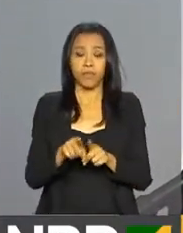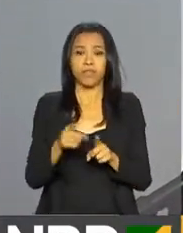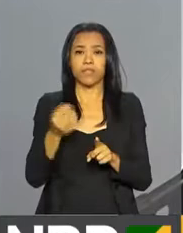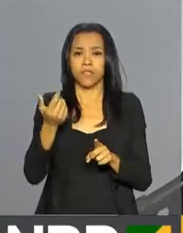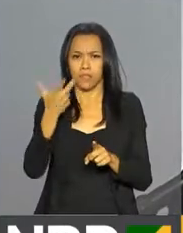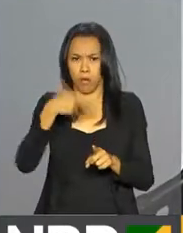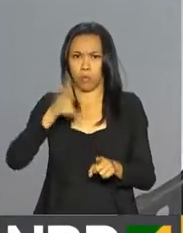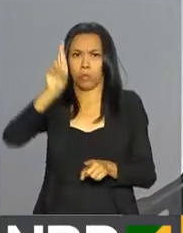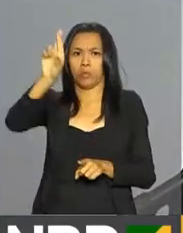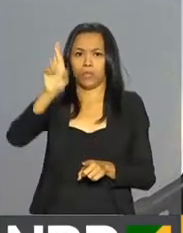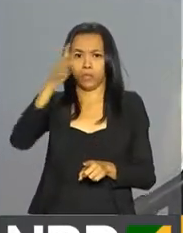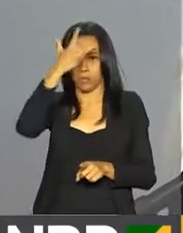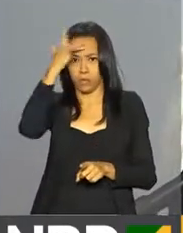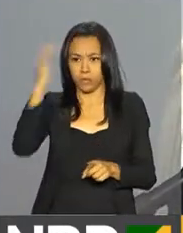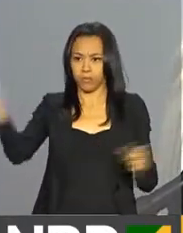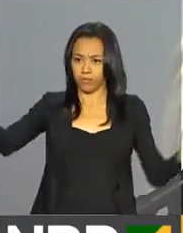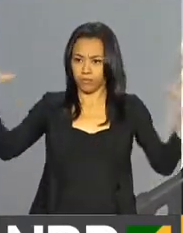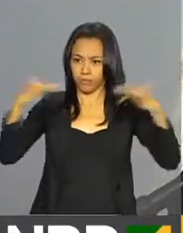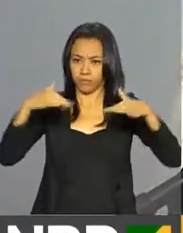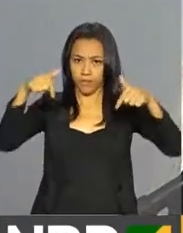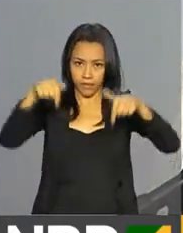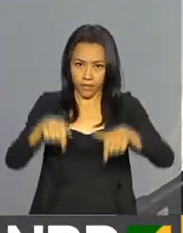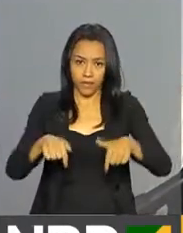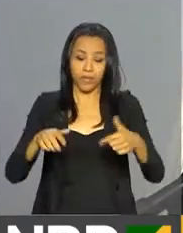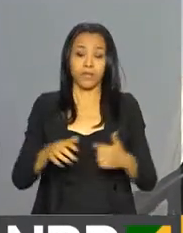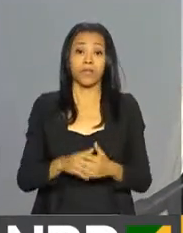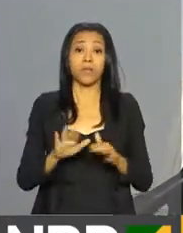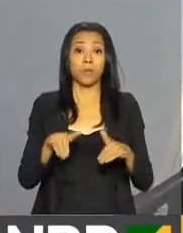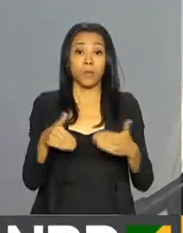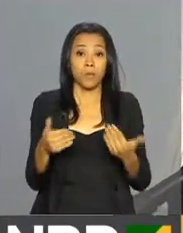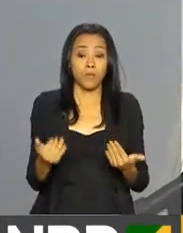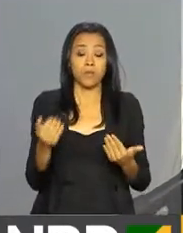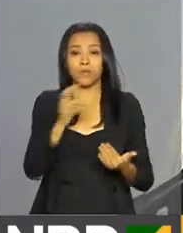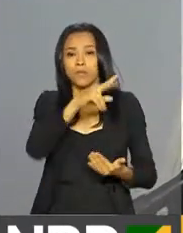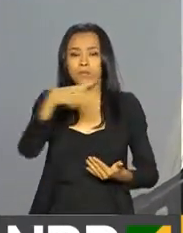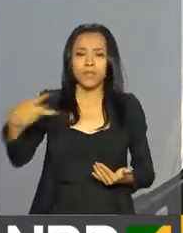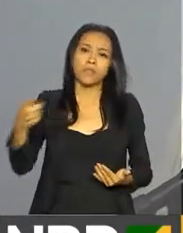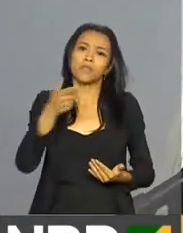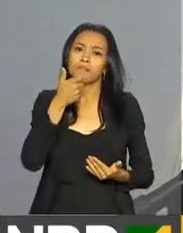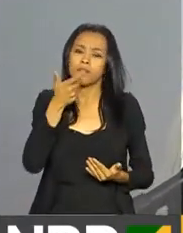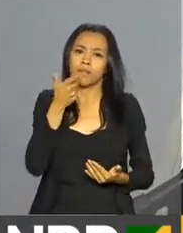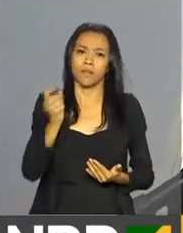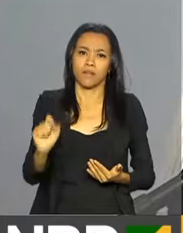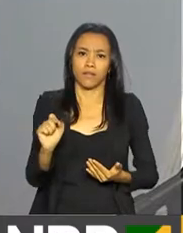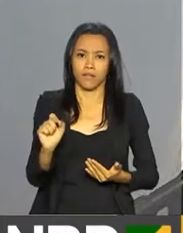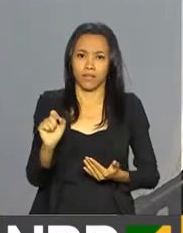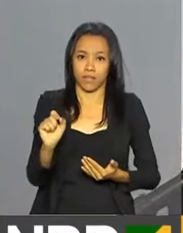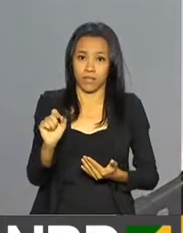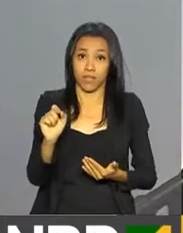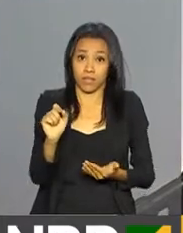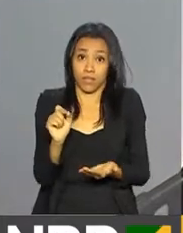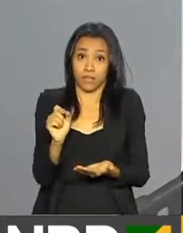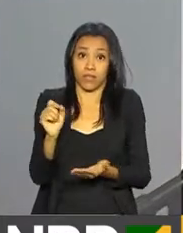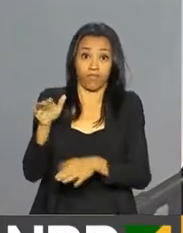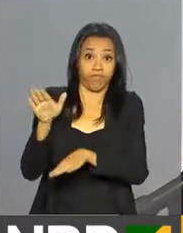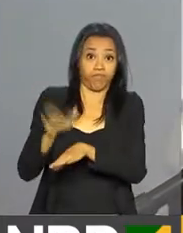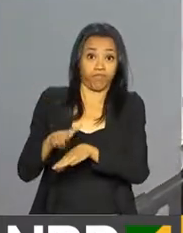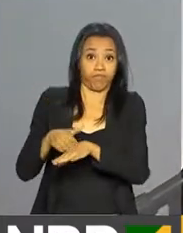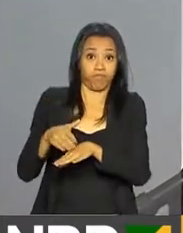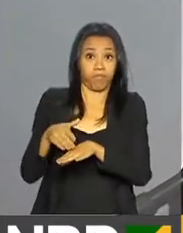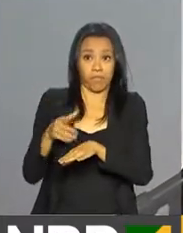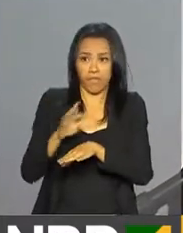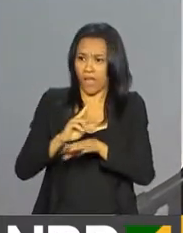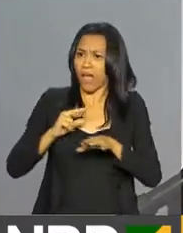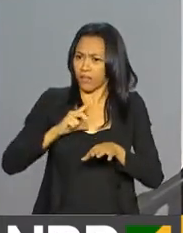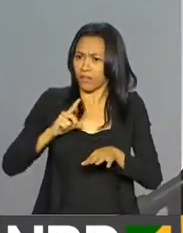autoridade aqui conversamos quando o presidente disse que é sempre faltava muito pela iniciativa privada aqui